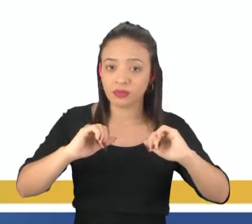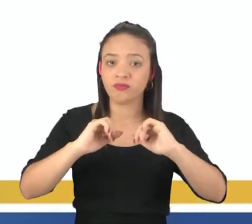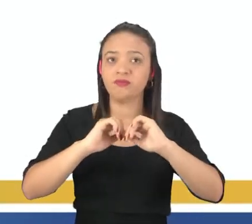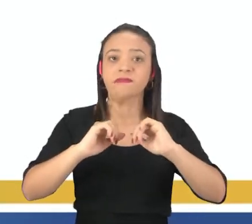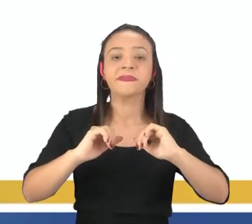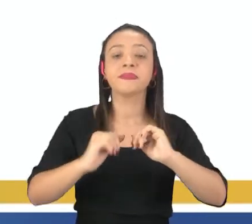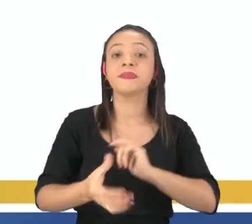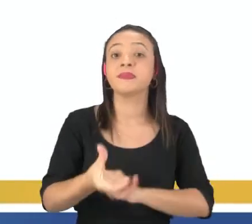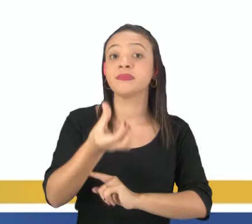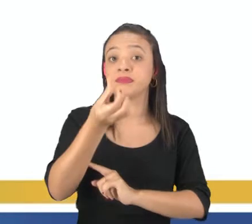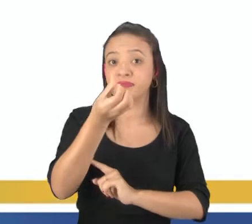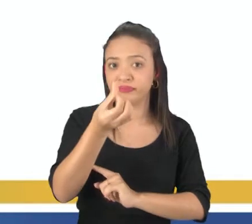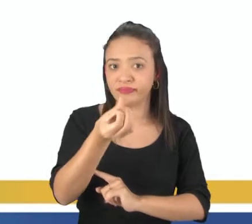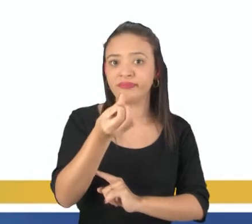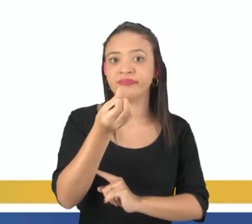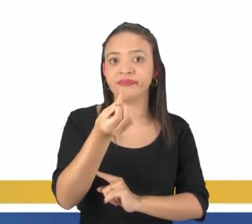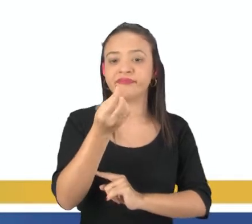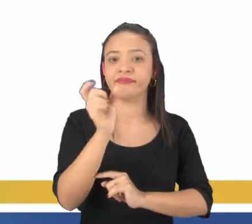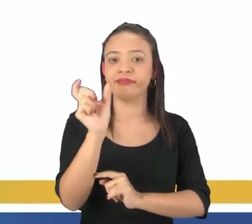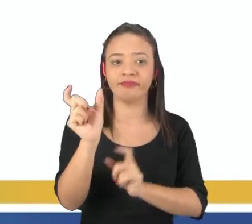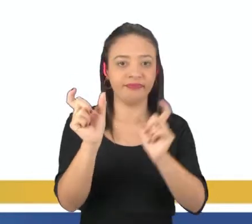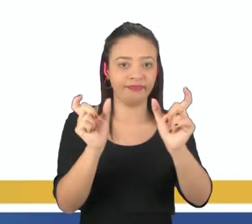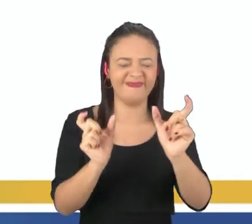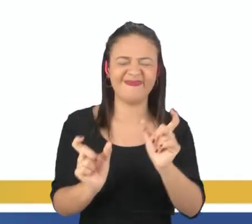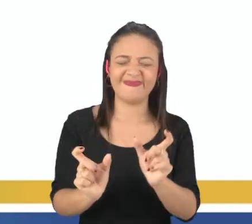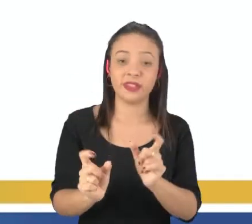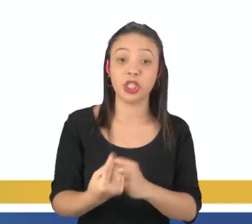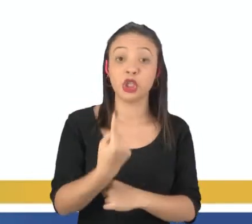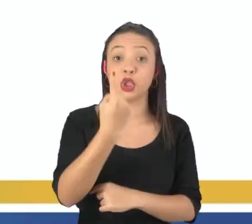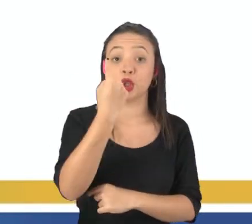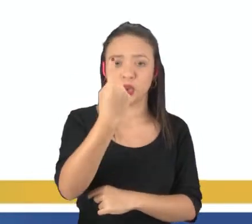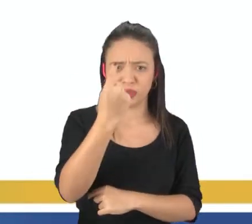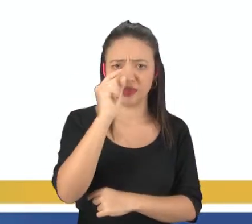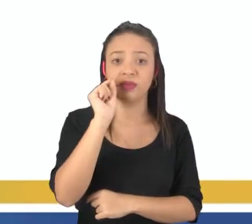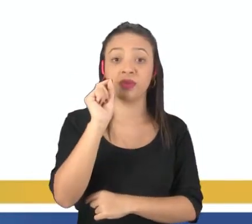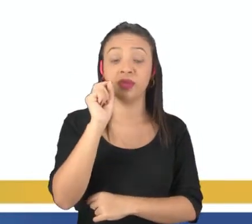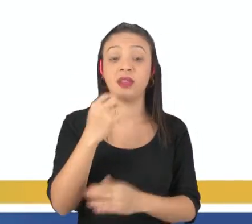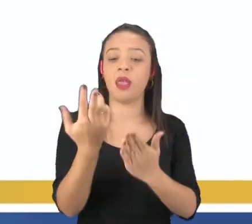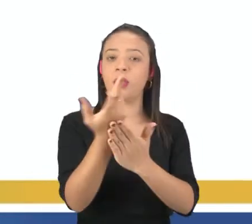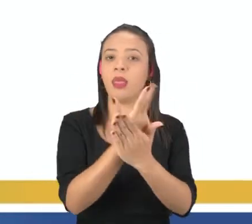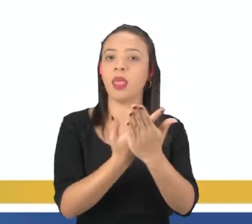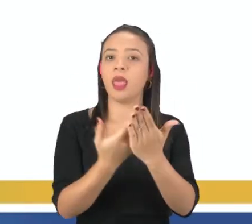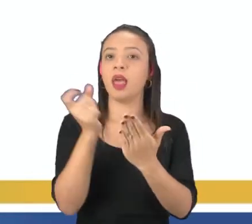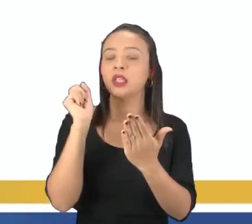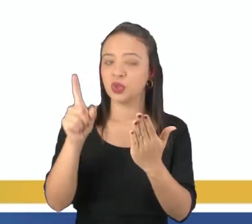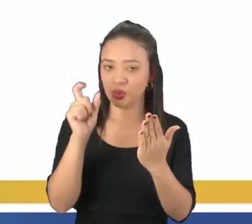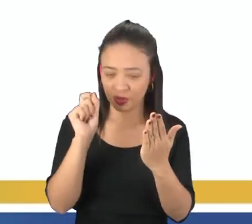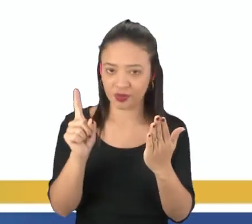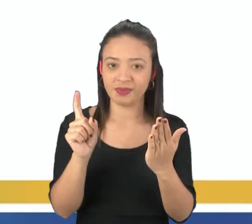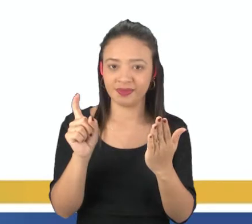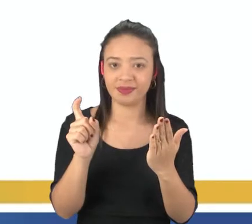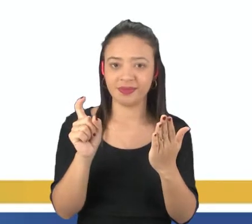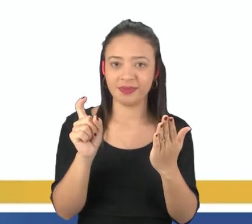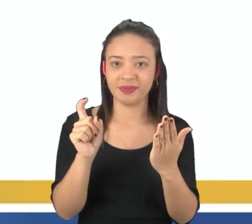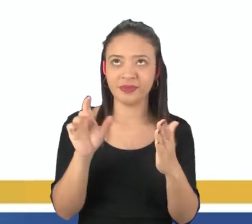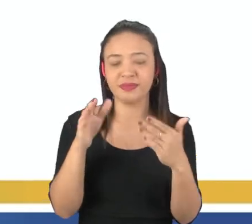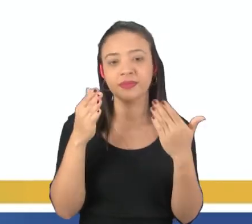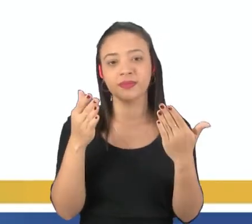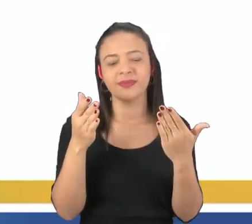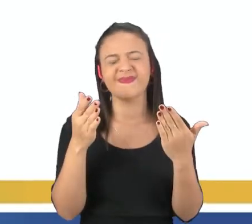em seis partes e uma dessas partes estão pintadas de azul está pintada de azul